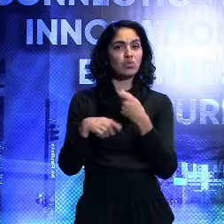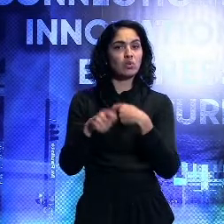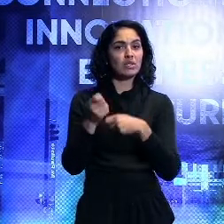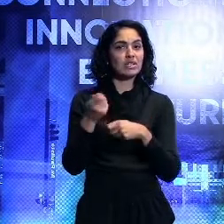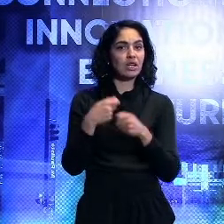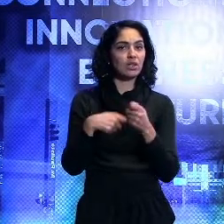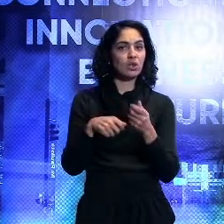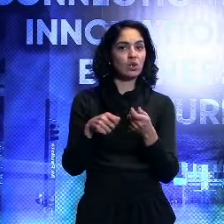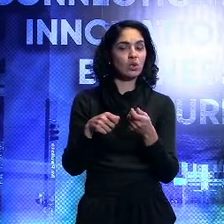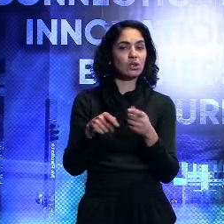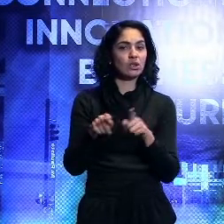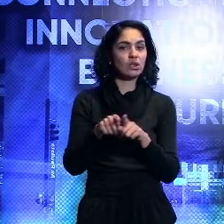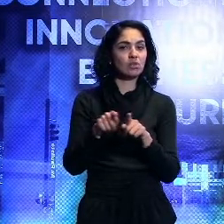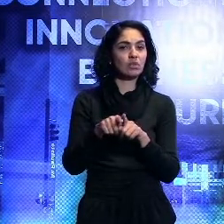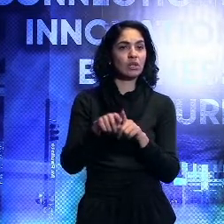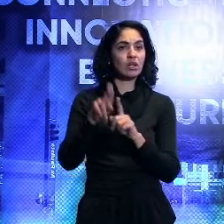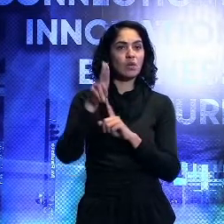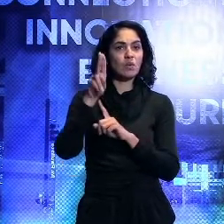UX.